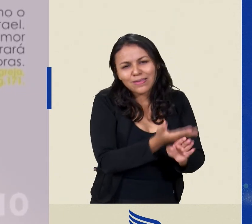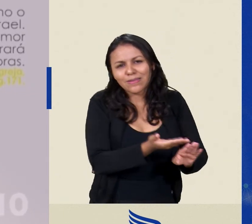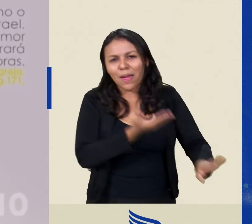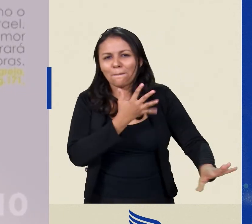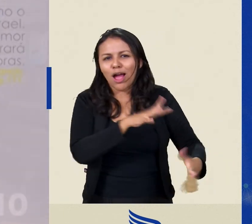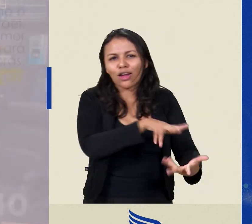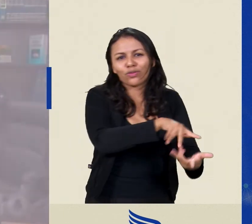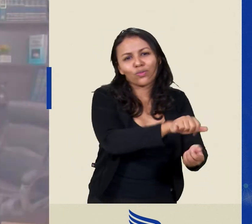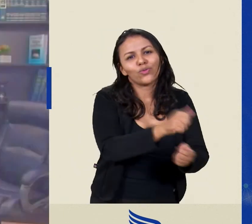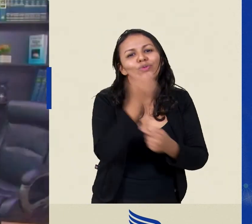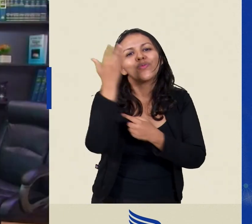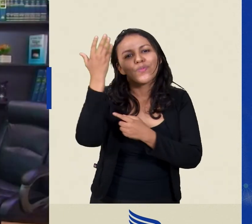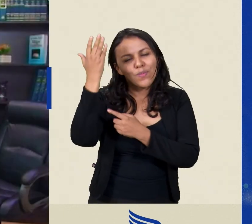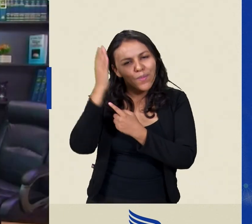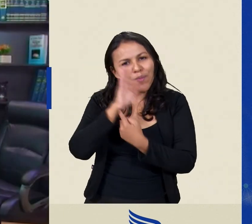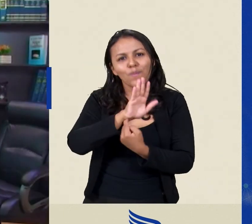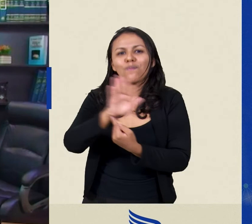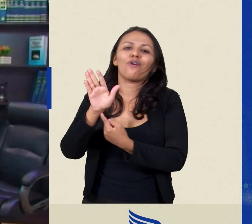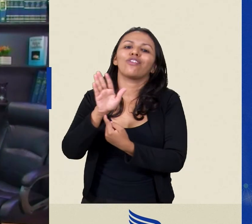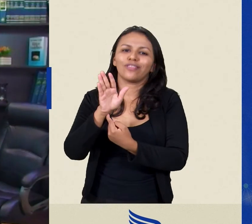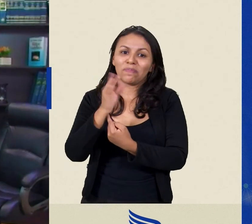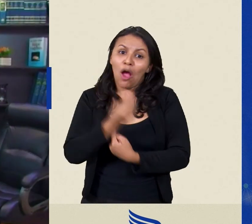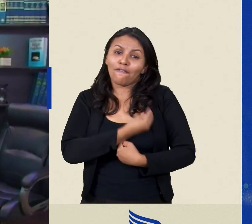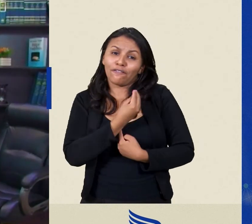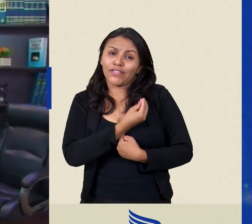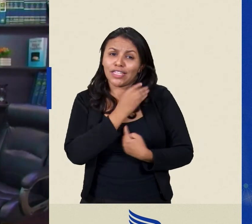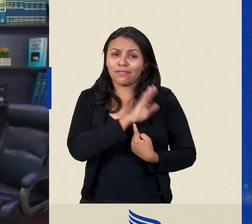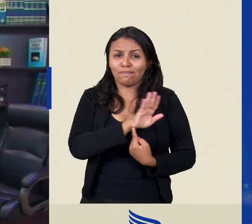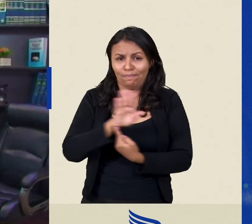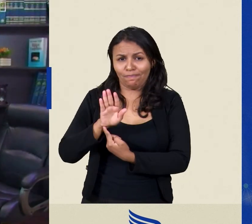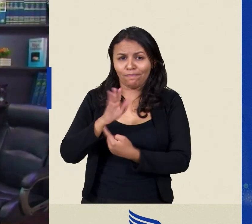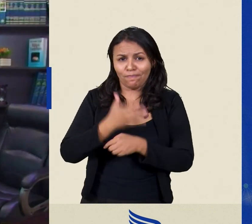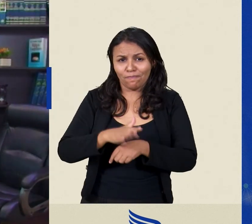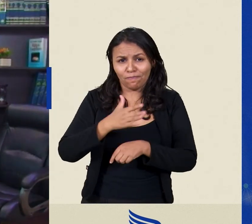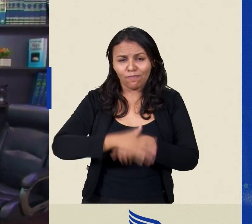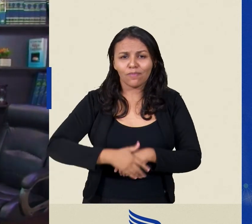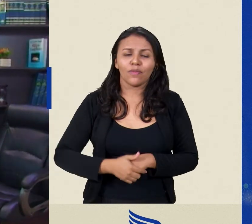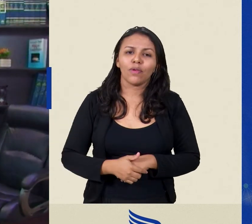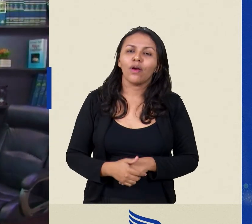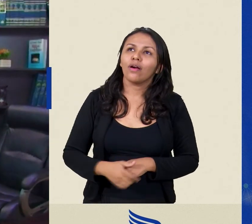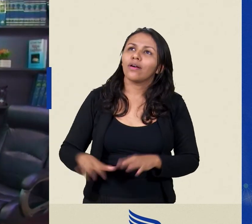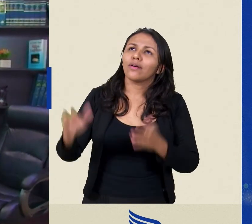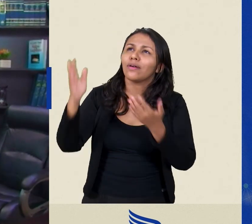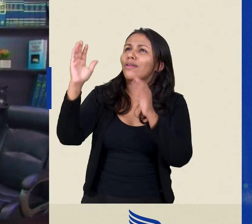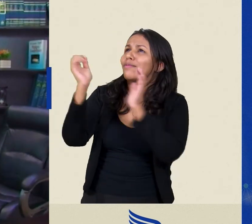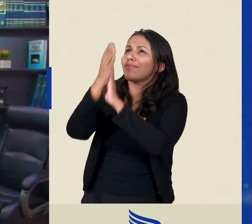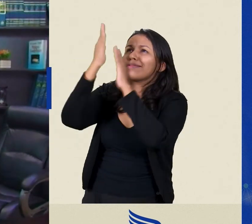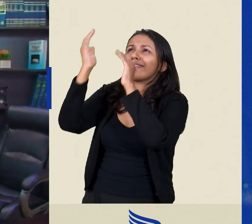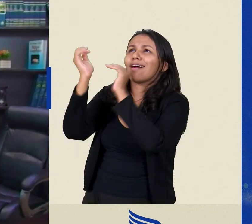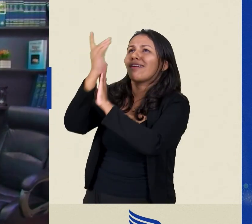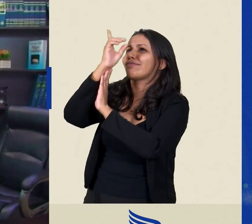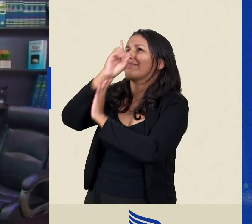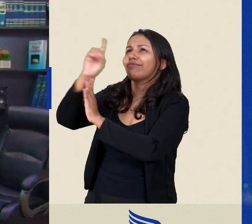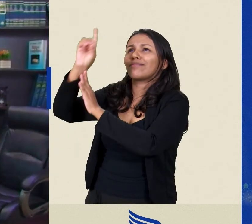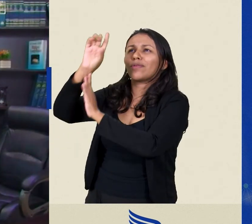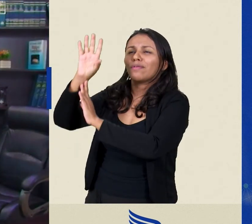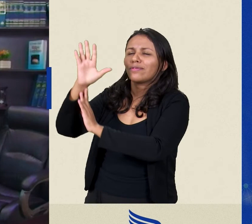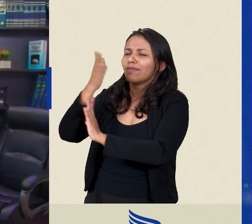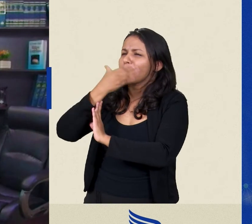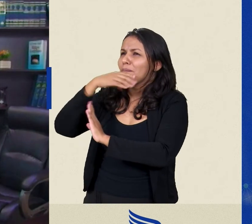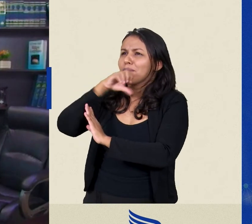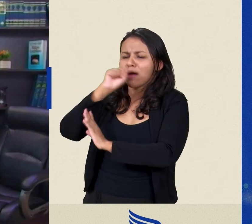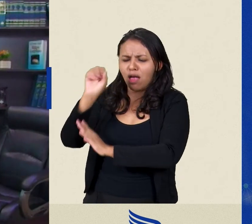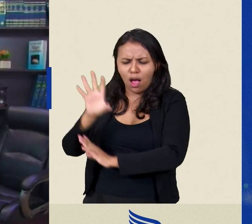suas obras. Louvamos a Deus, porque como Pai amoroso,